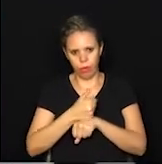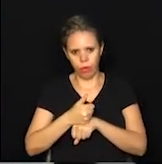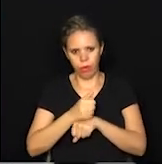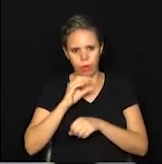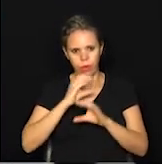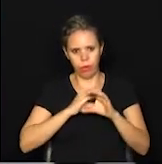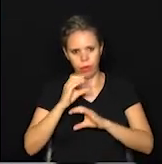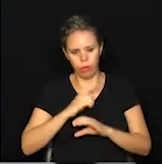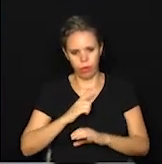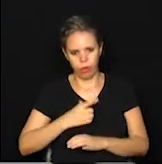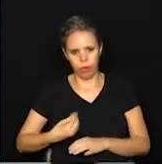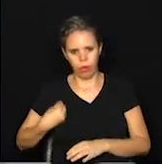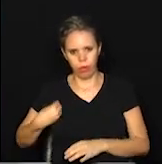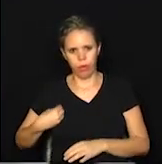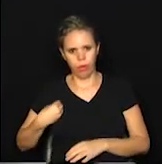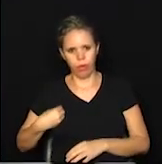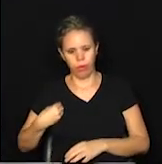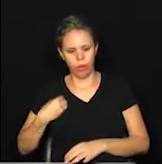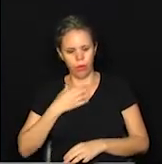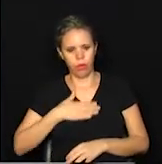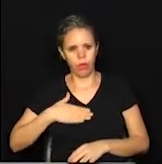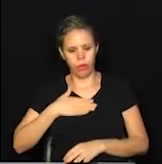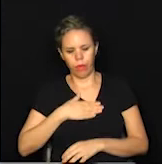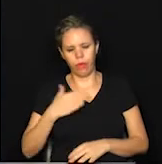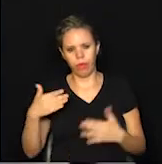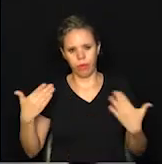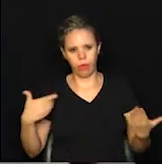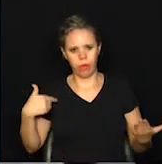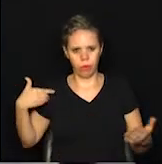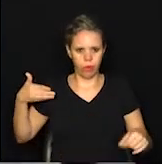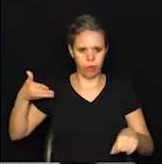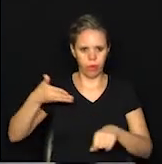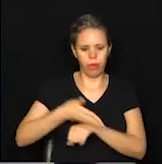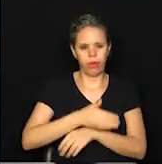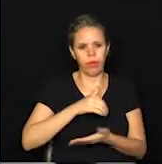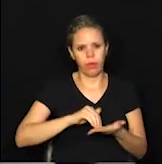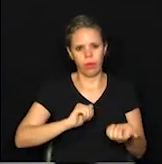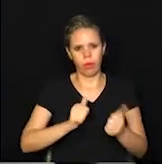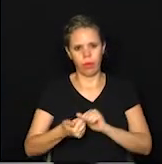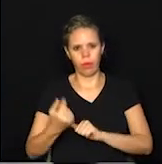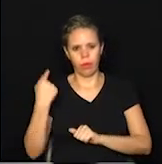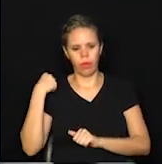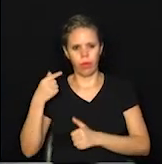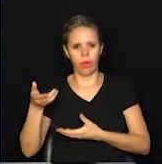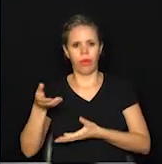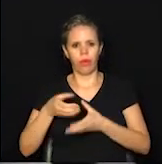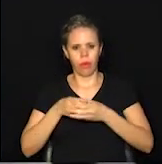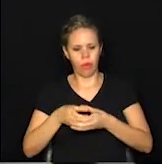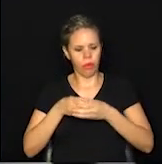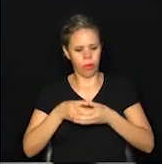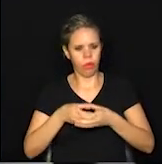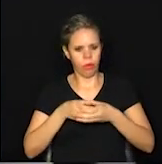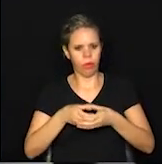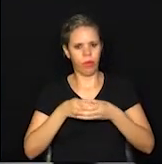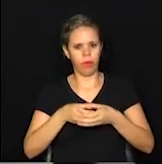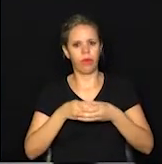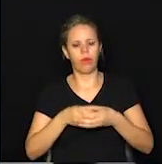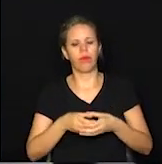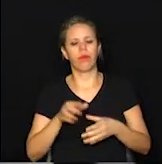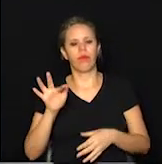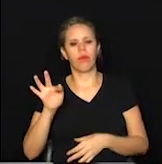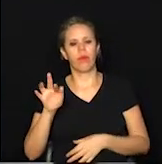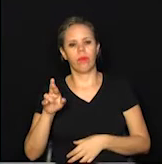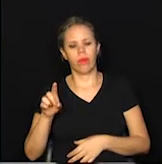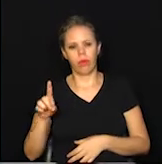mesmo tive a satisfação, quando fui secretário de Esporte, de conviver com o Fernando, sei